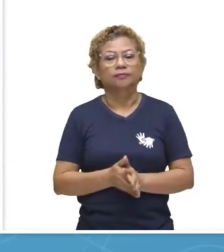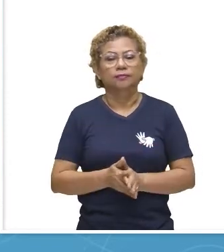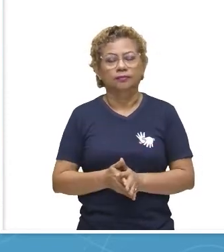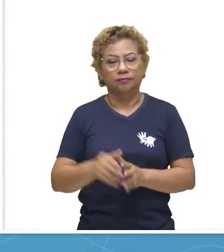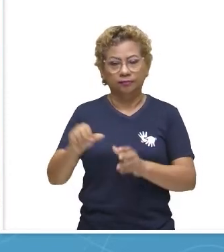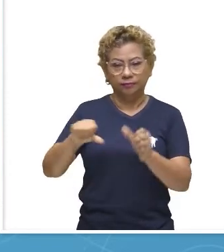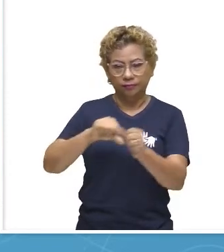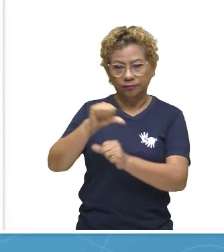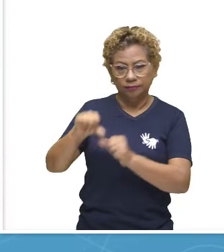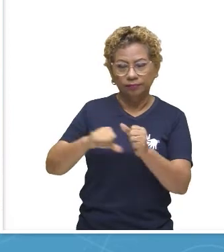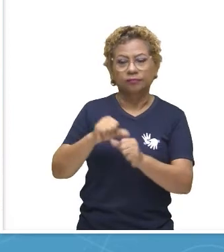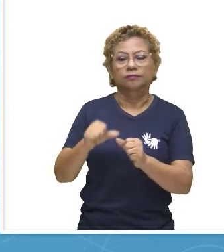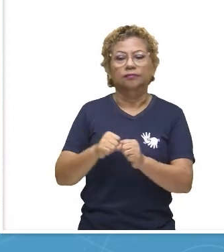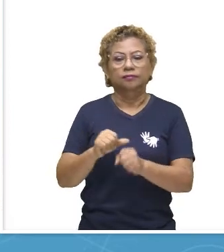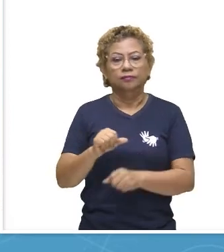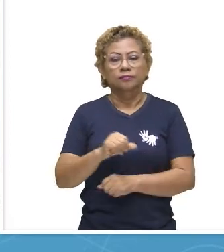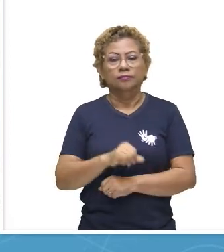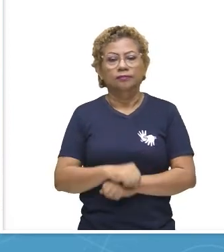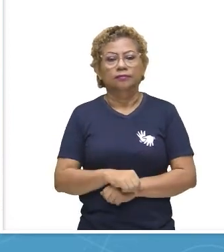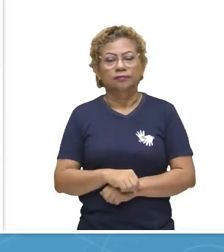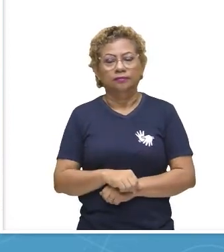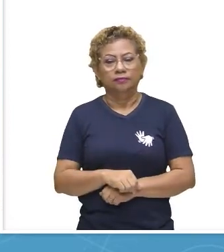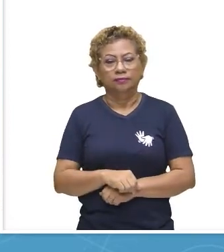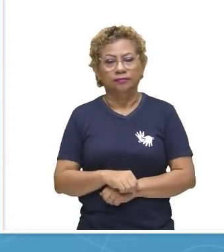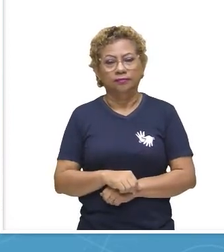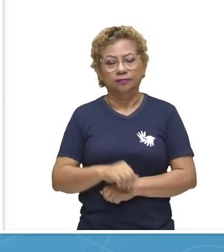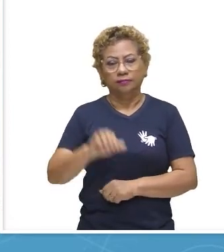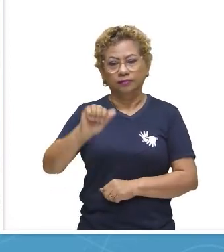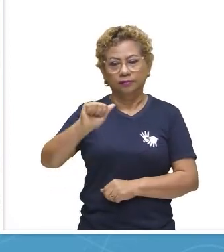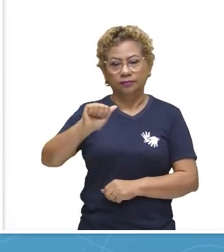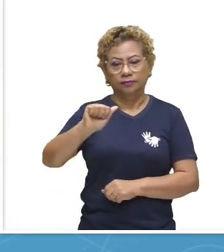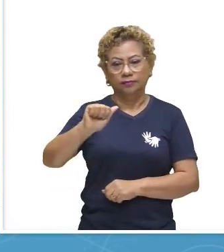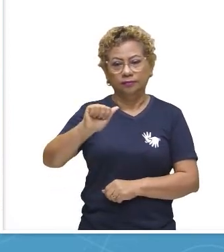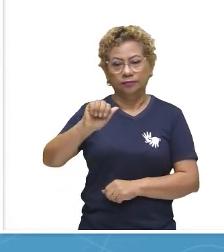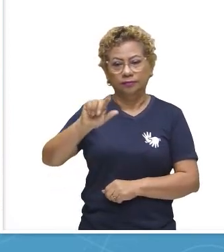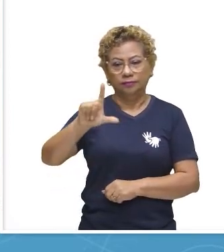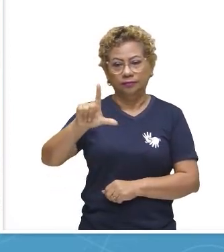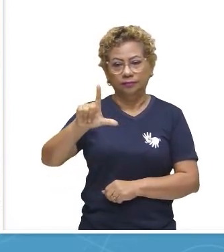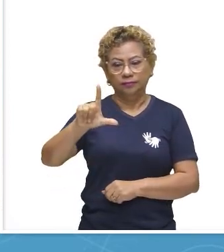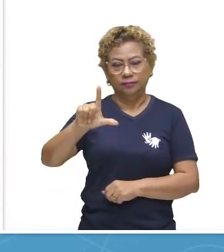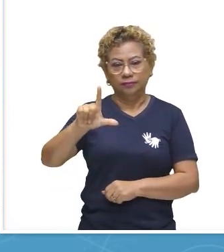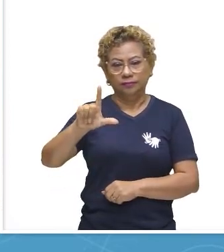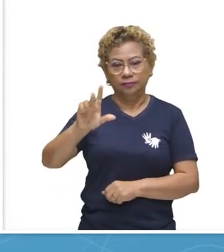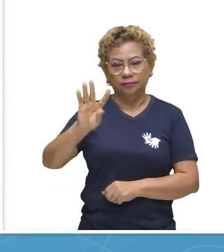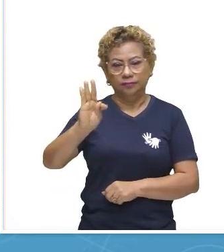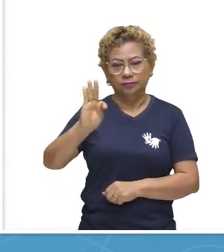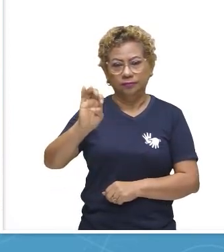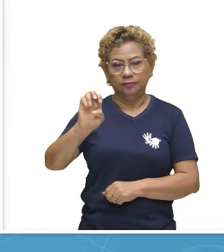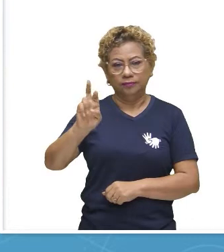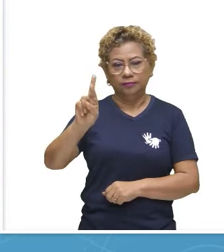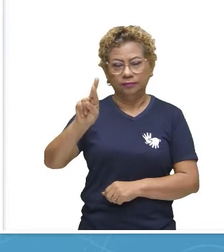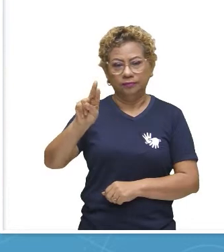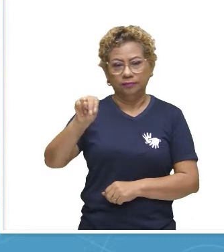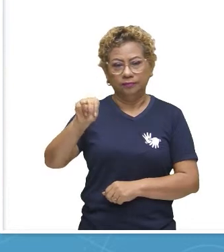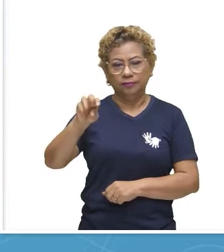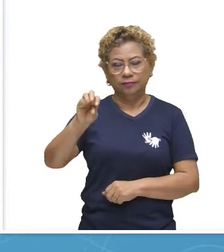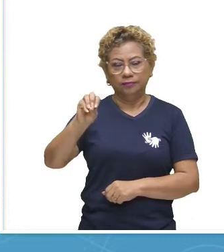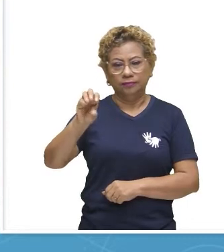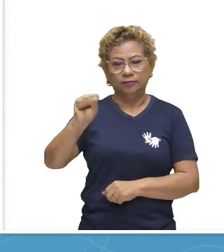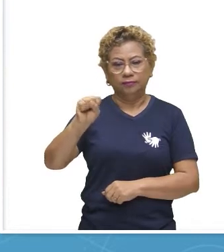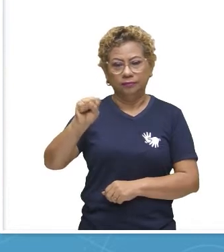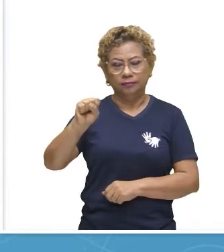ver os alternos internos. Então, olha só pela palavra. Ele ainda